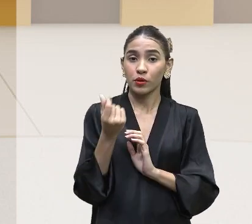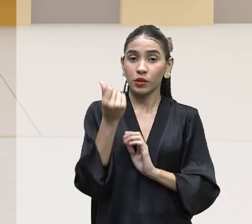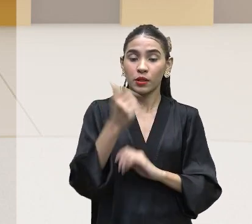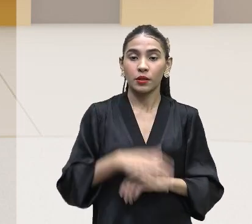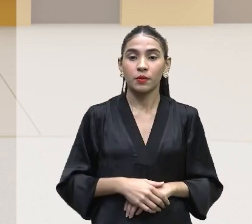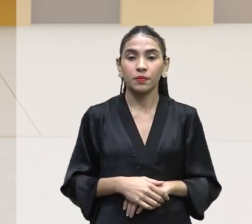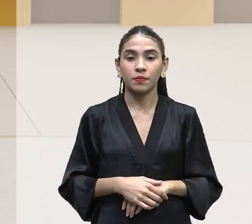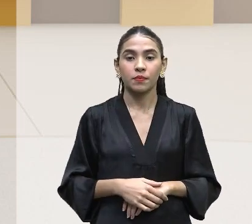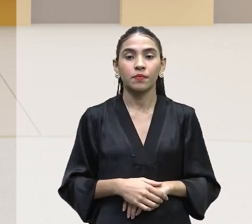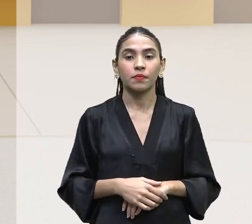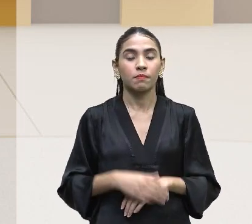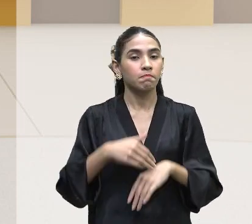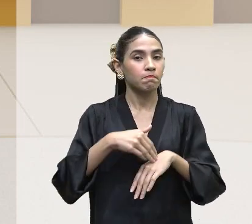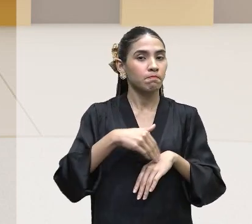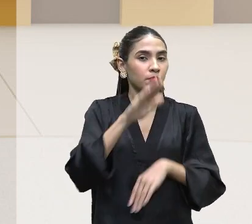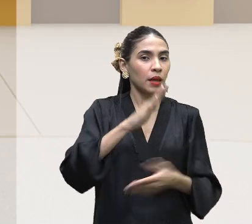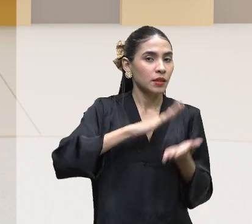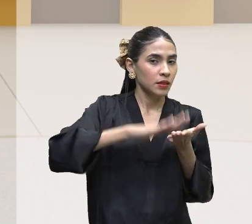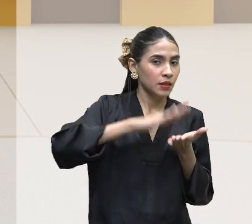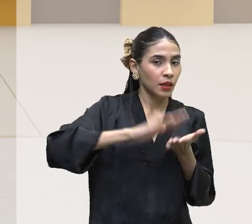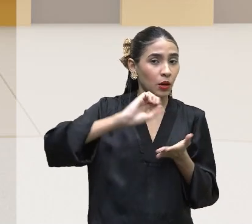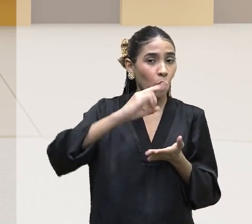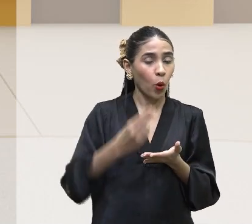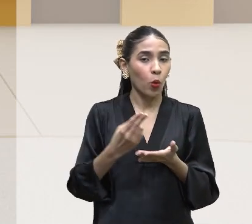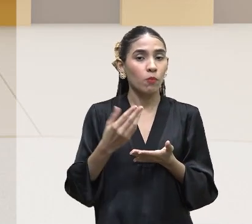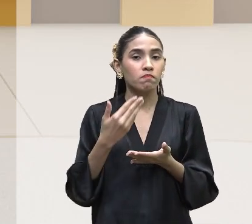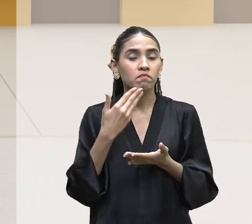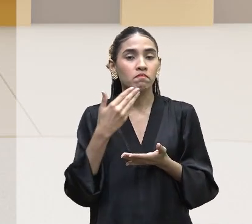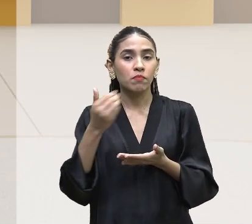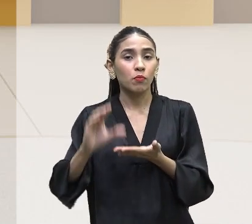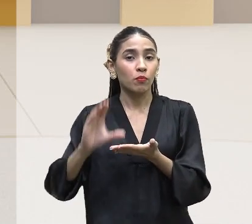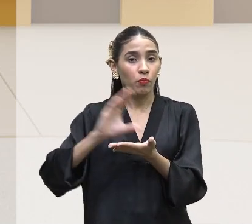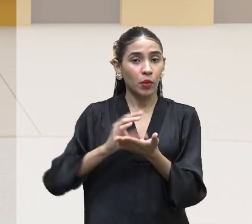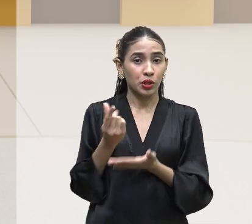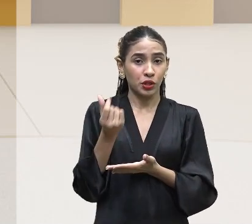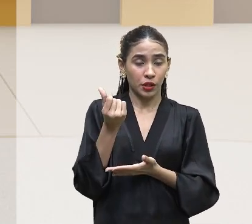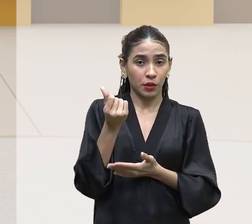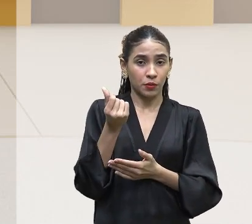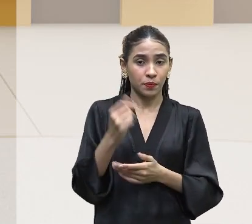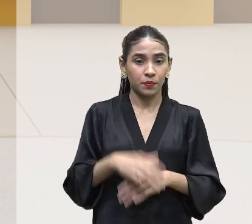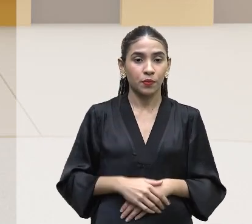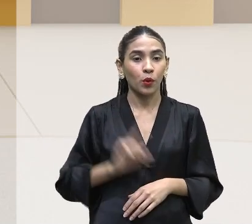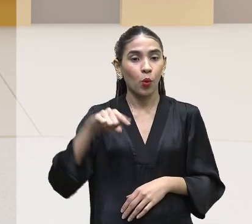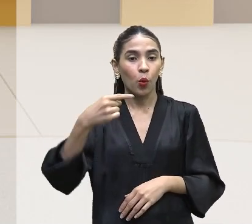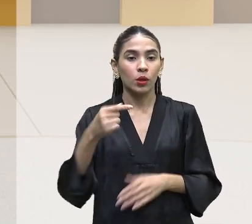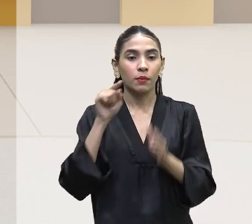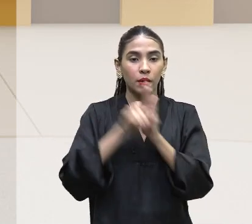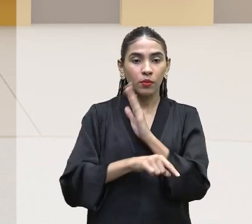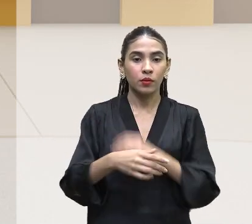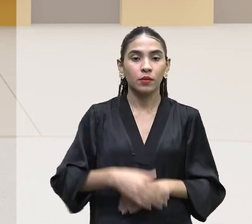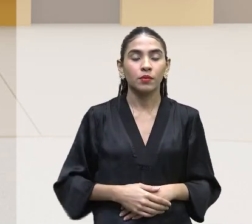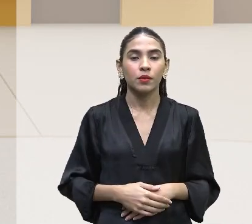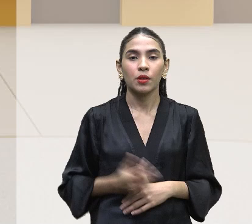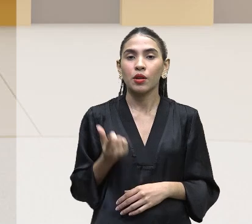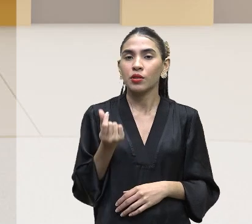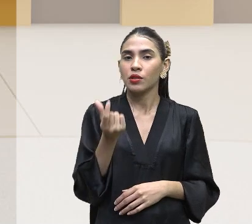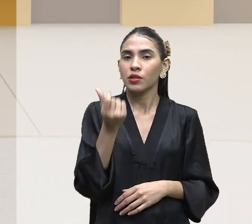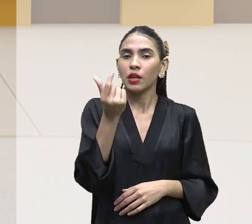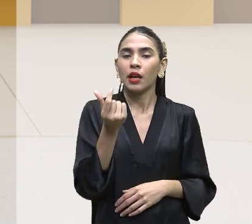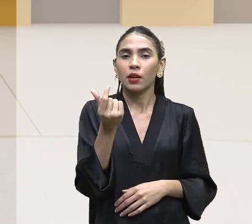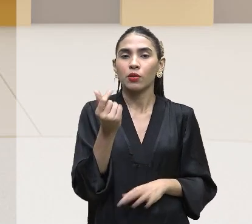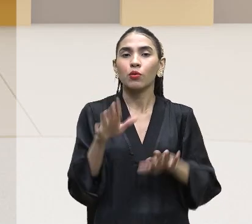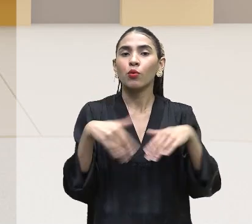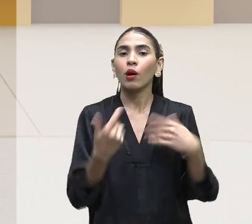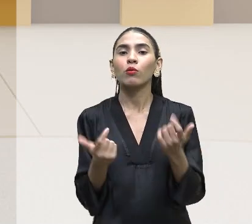Estamos tendo mais gastos ou mais ganhos? Outra pergunta. para onde esse dinheiro está